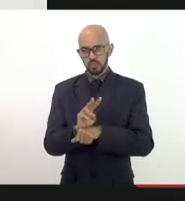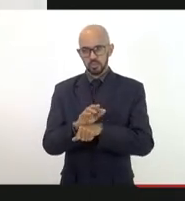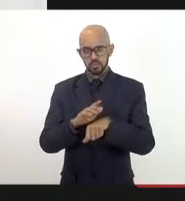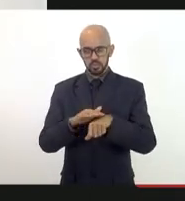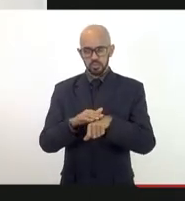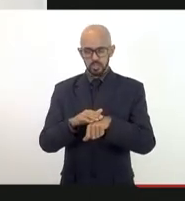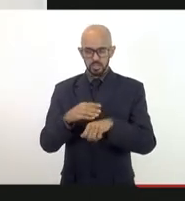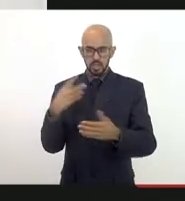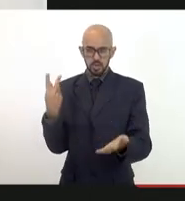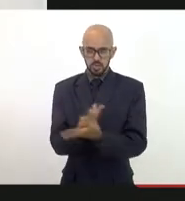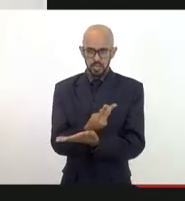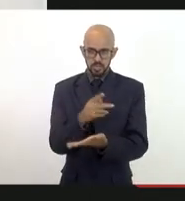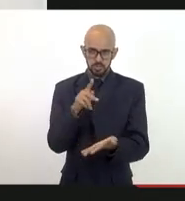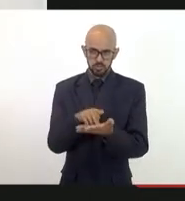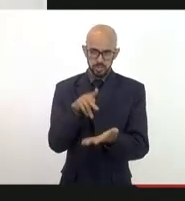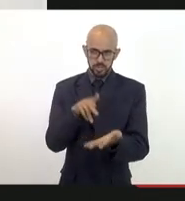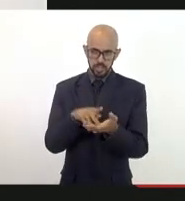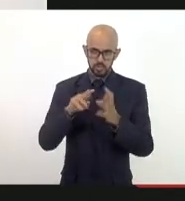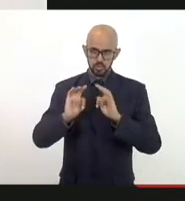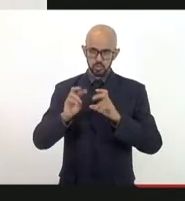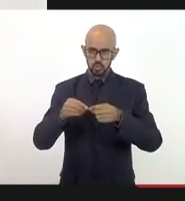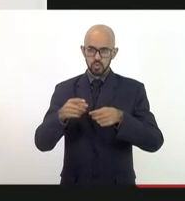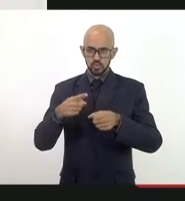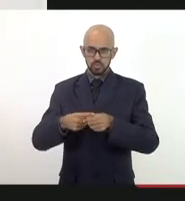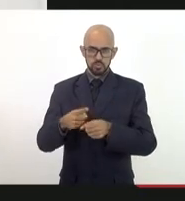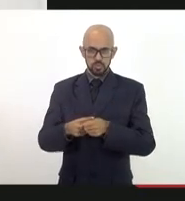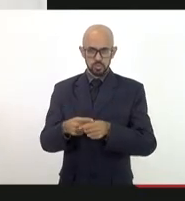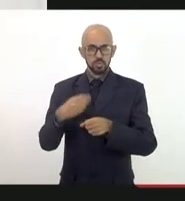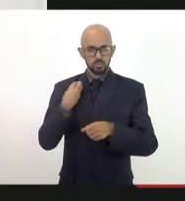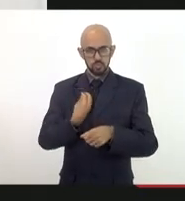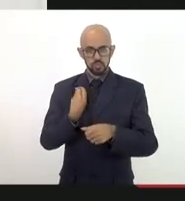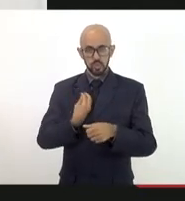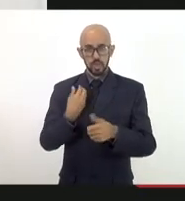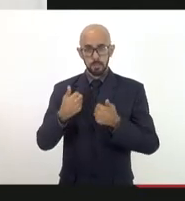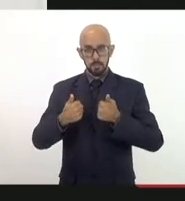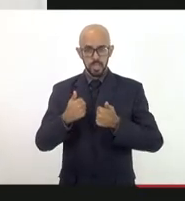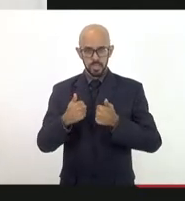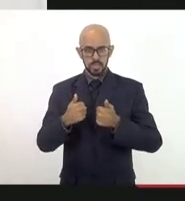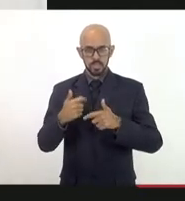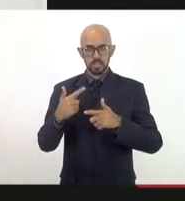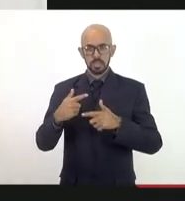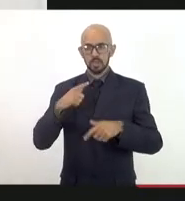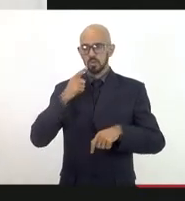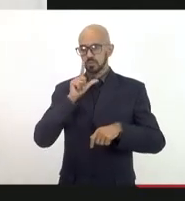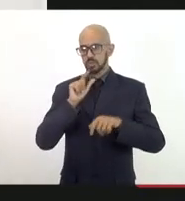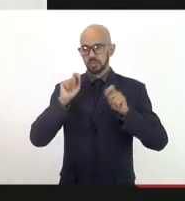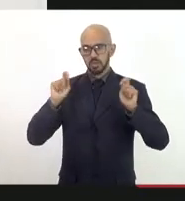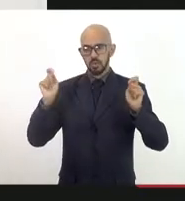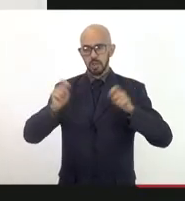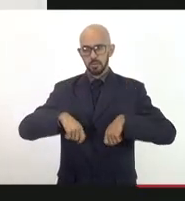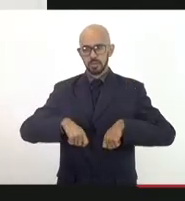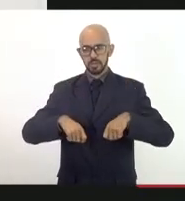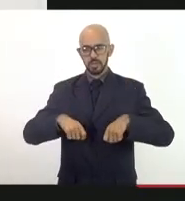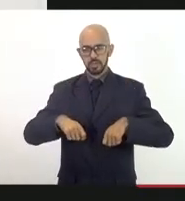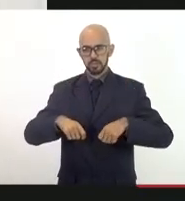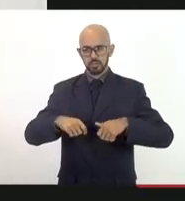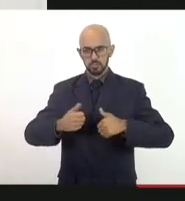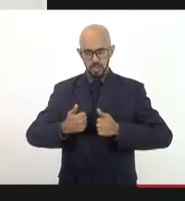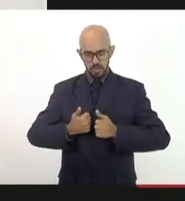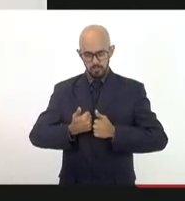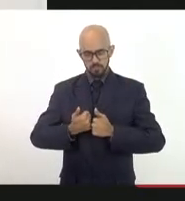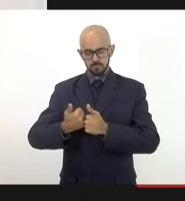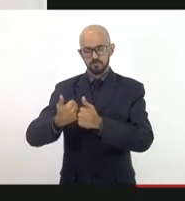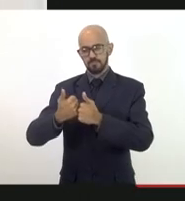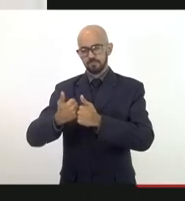existam, de fato, em todos os municípios, que funcionem de maneira adequada, que tenham recursos para garantir o seu trabalho